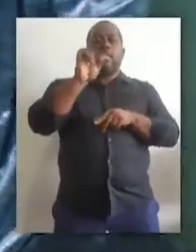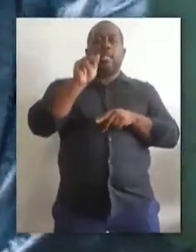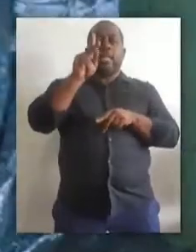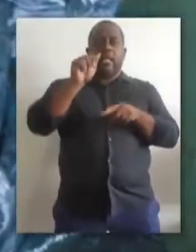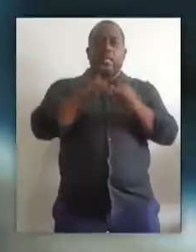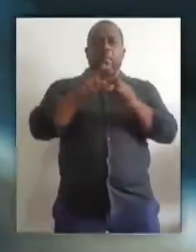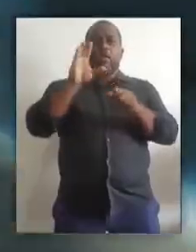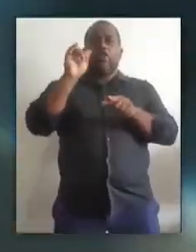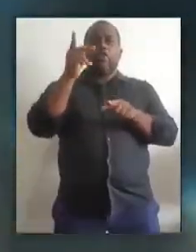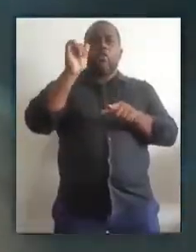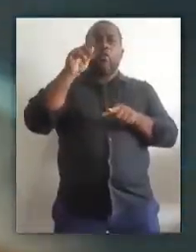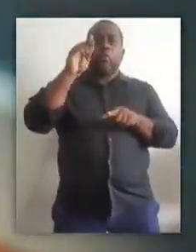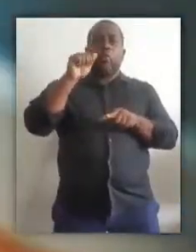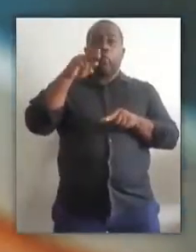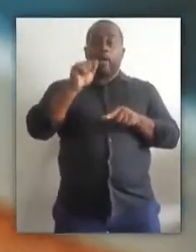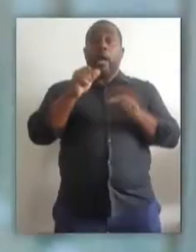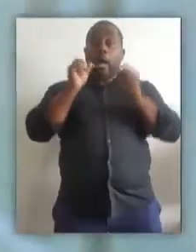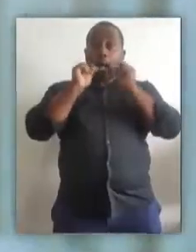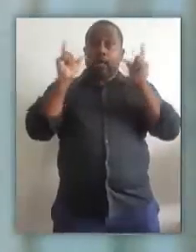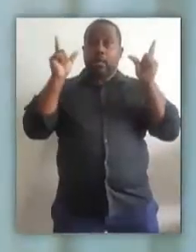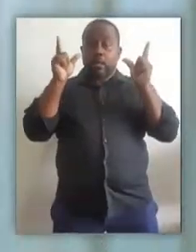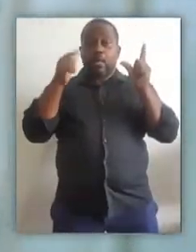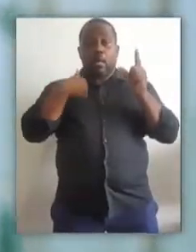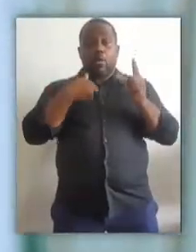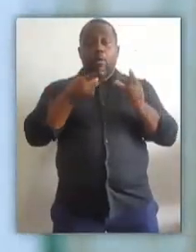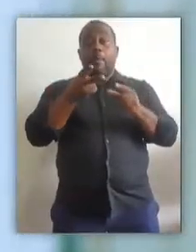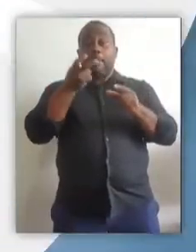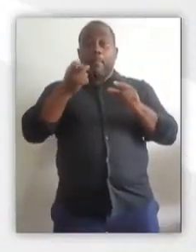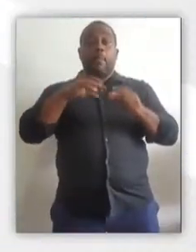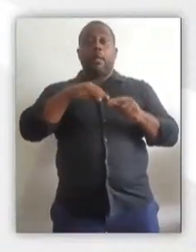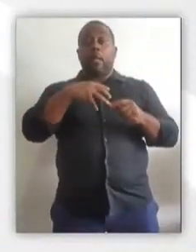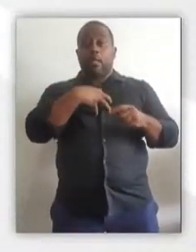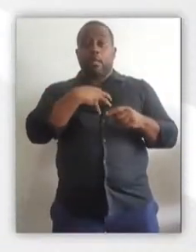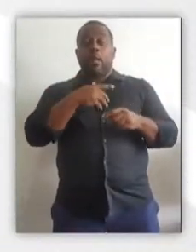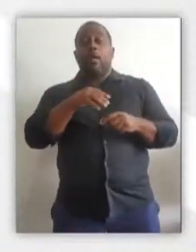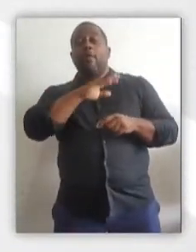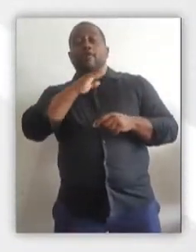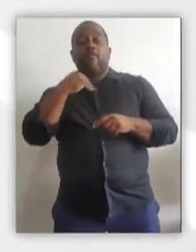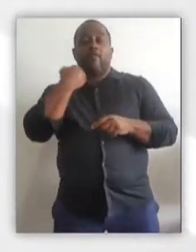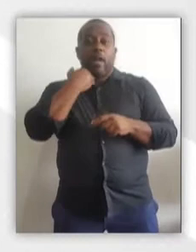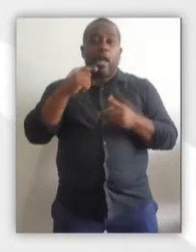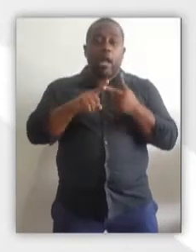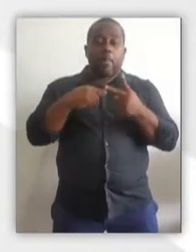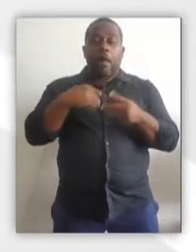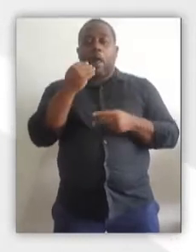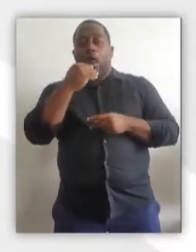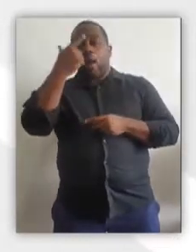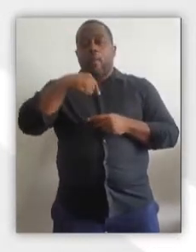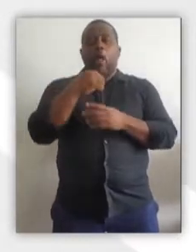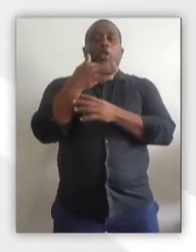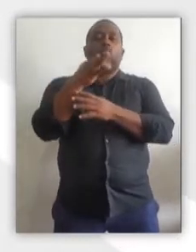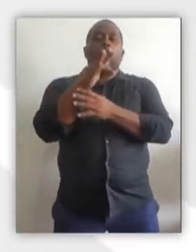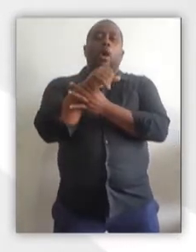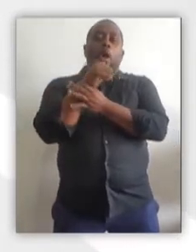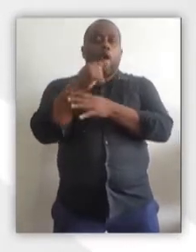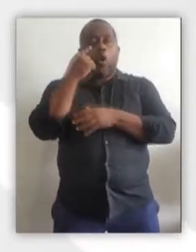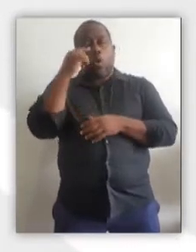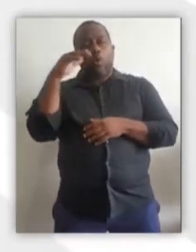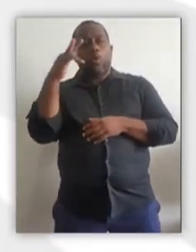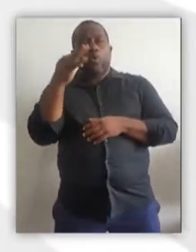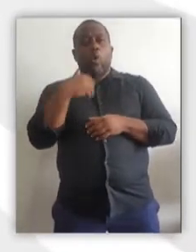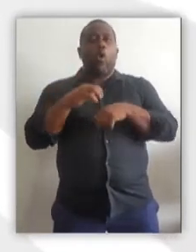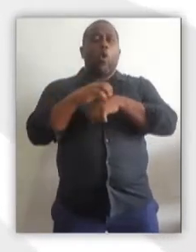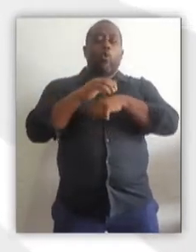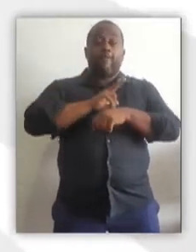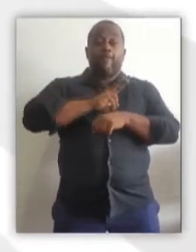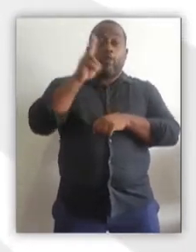doenças como zika e chikungunya. E atenção, fique atento aos primeiros sintomas que são febre, moleza no corpo, dor nas